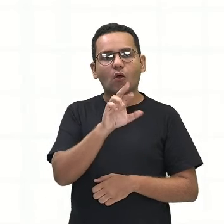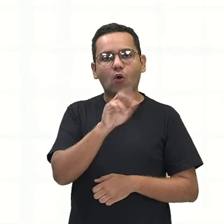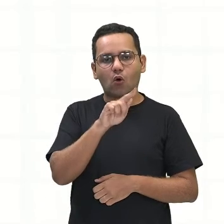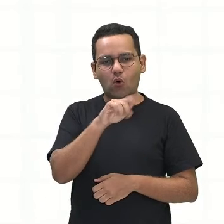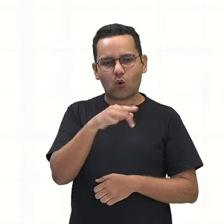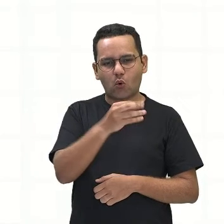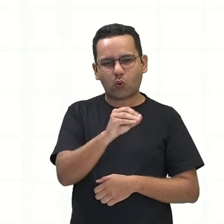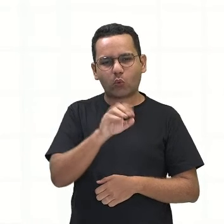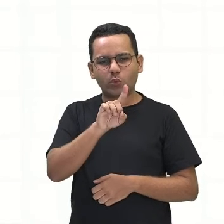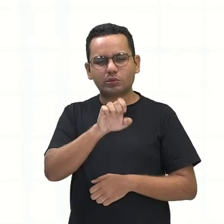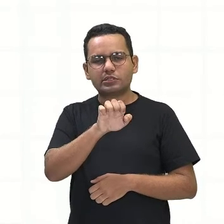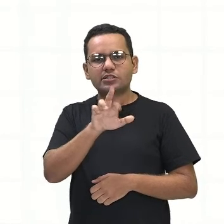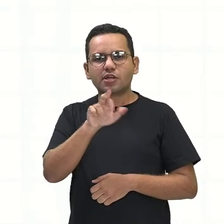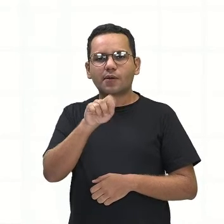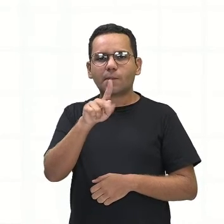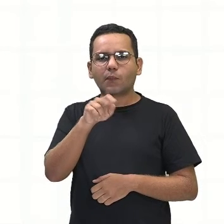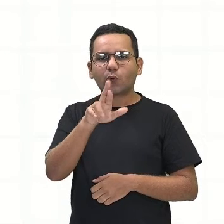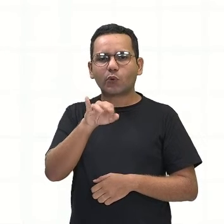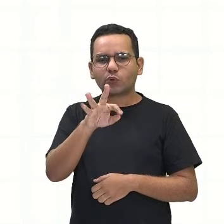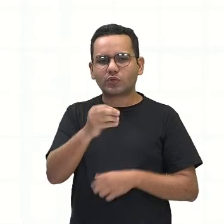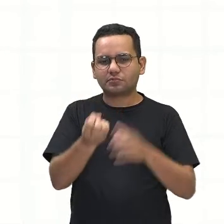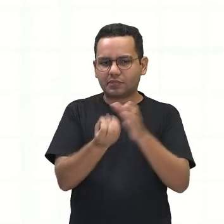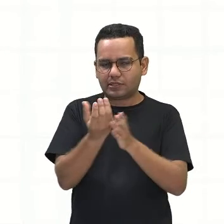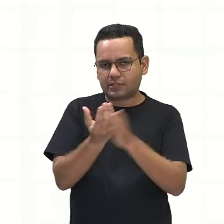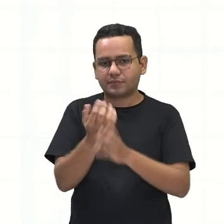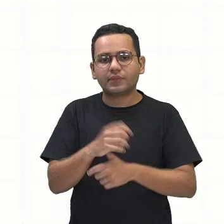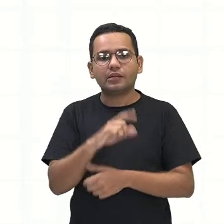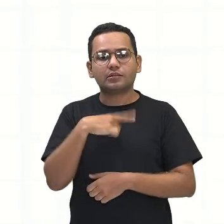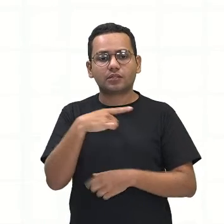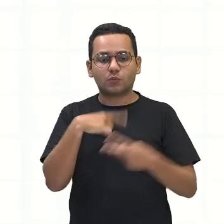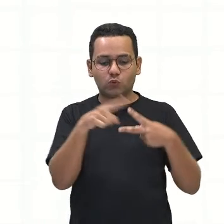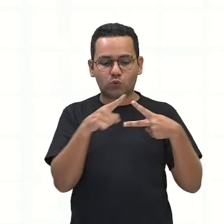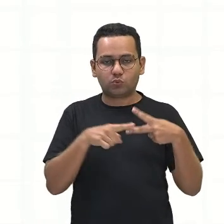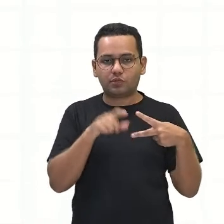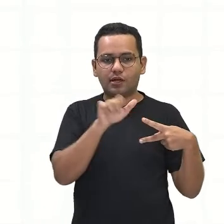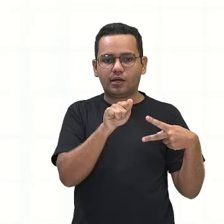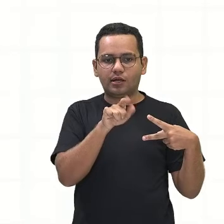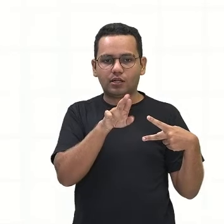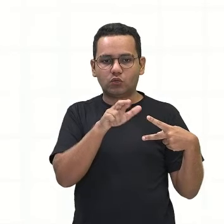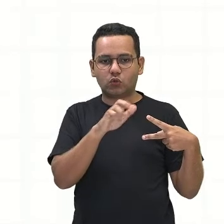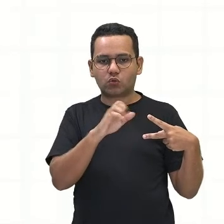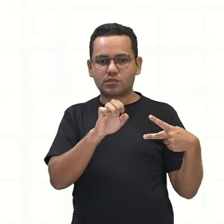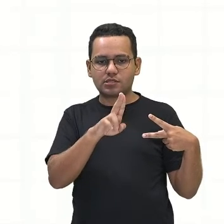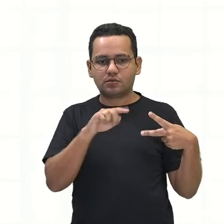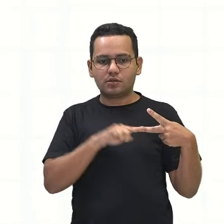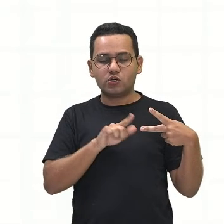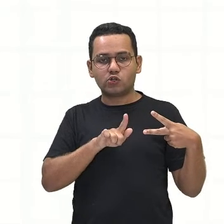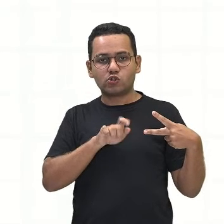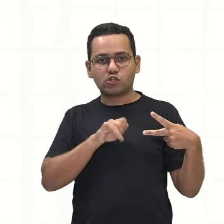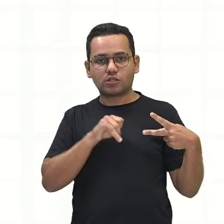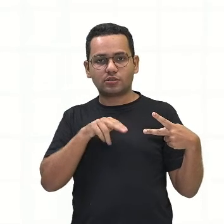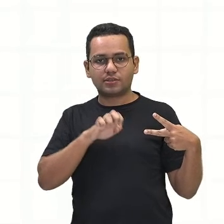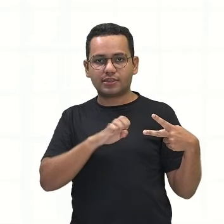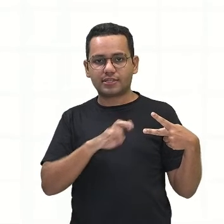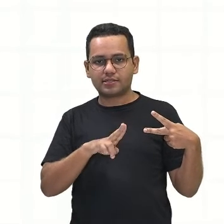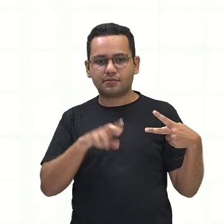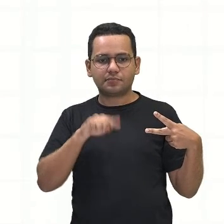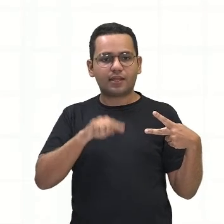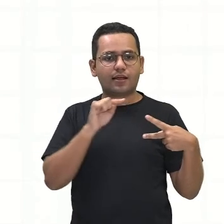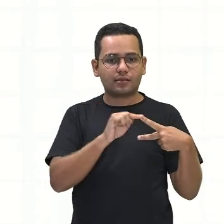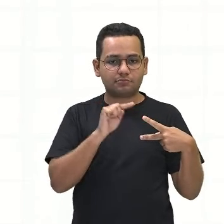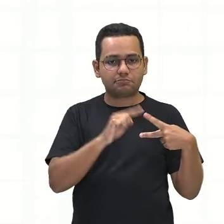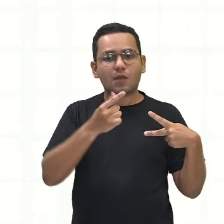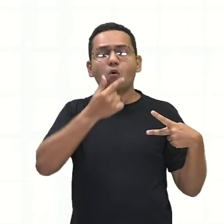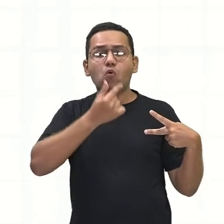uma parte que é denominada de androceu e outra parte que é o gineceu. O androceu é a parte masculina da flor, é